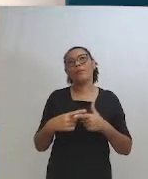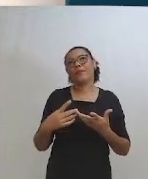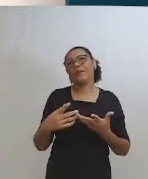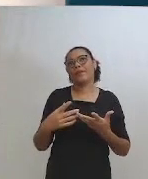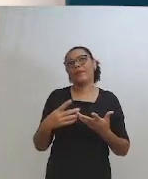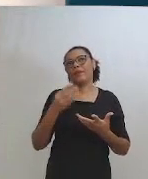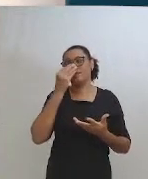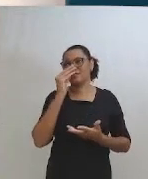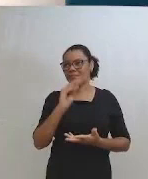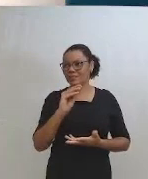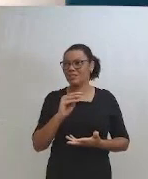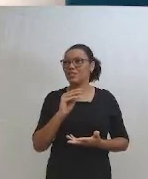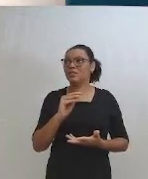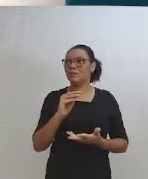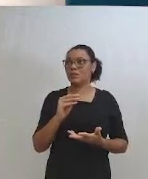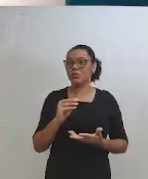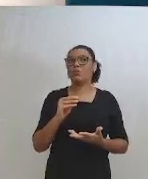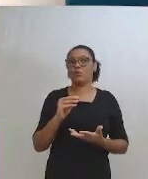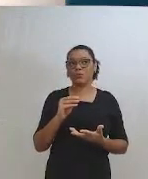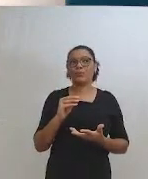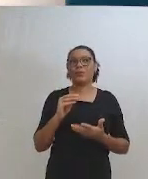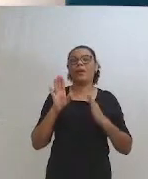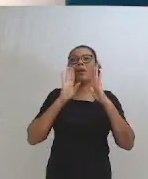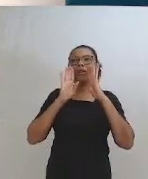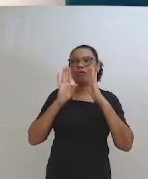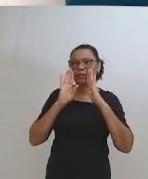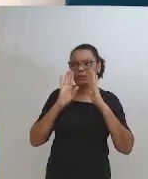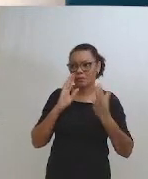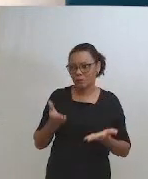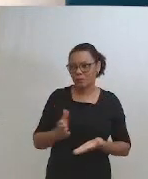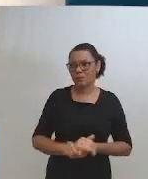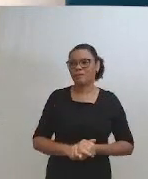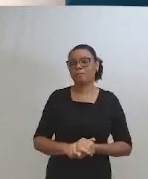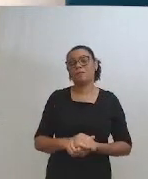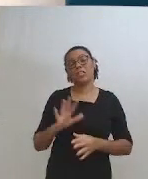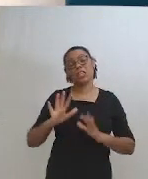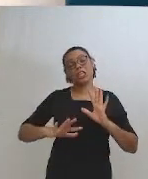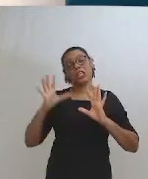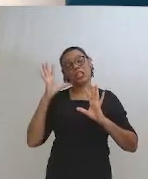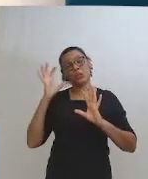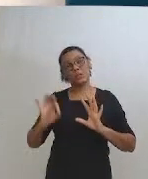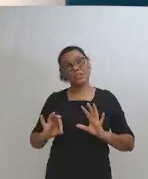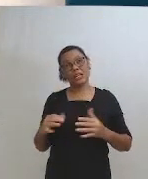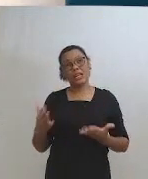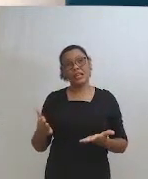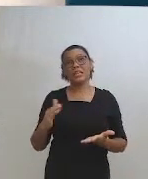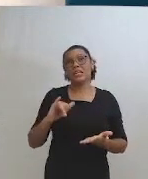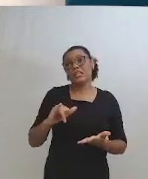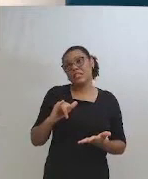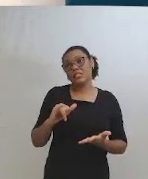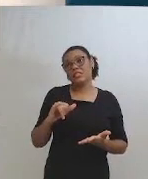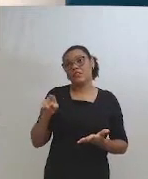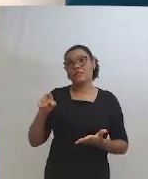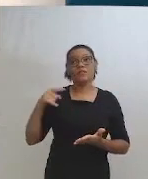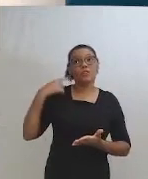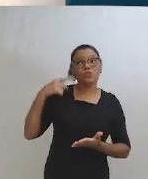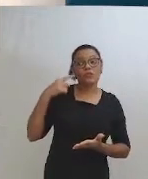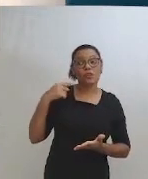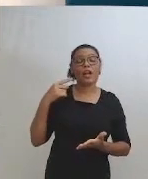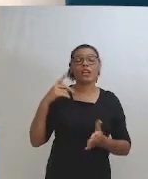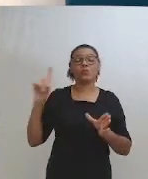ao Facebook. Eu não sei se a doutora Marcela prefere que chame um a um ou se podemos tratá-los em